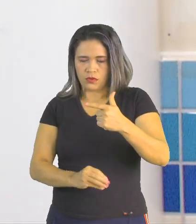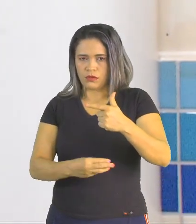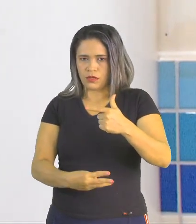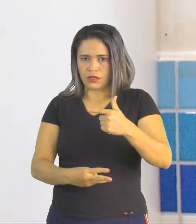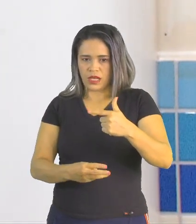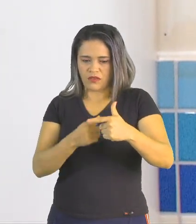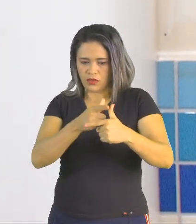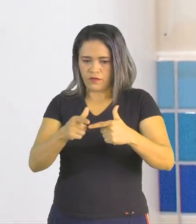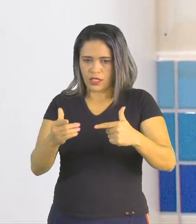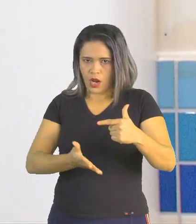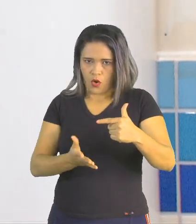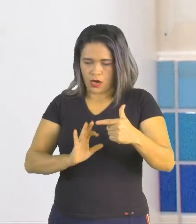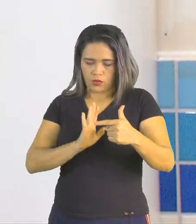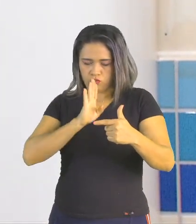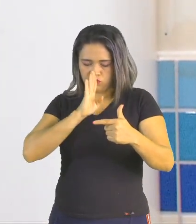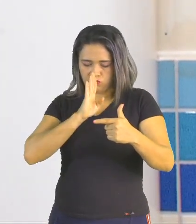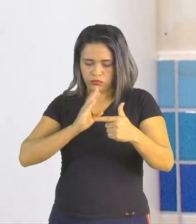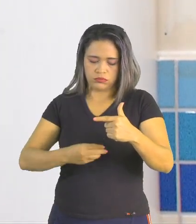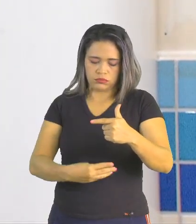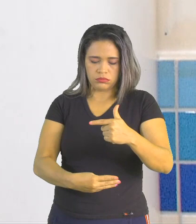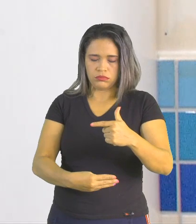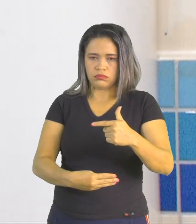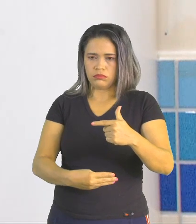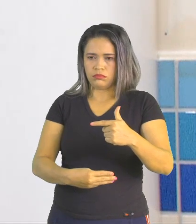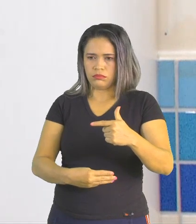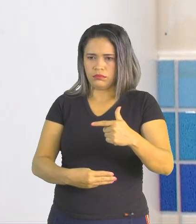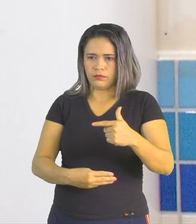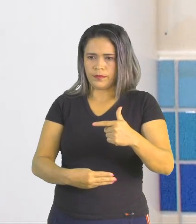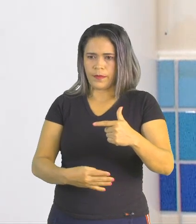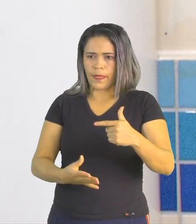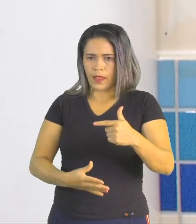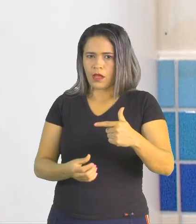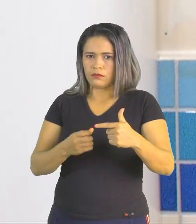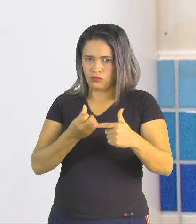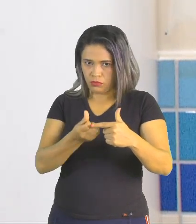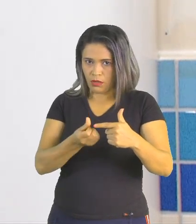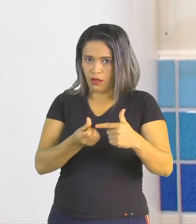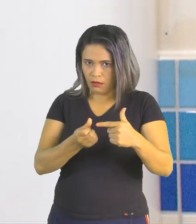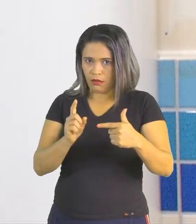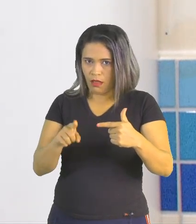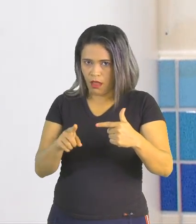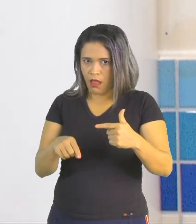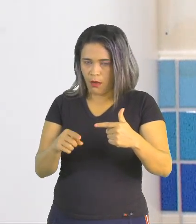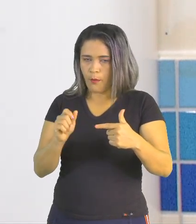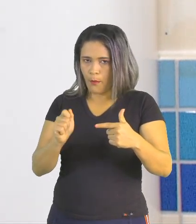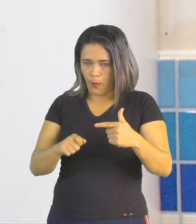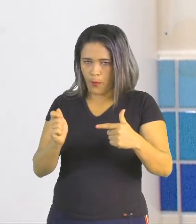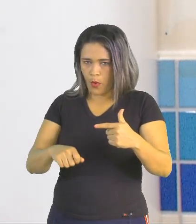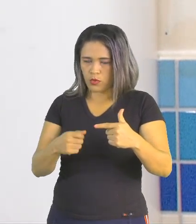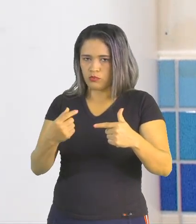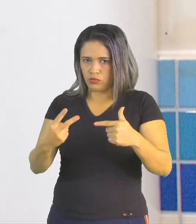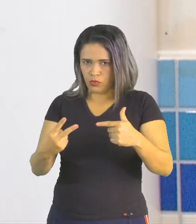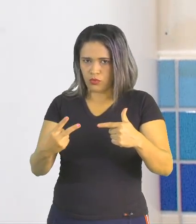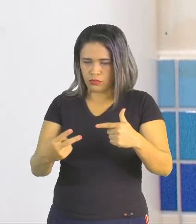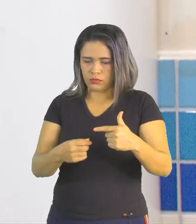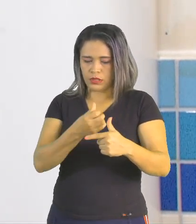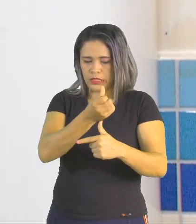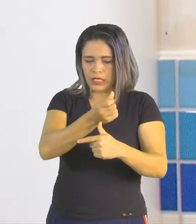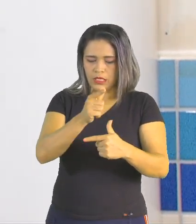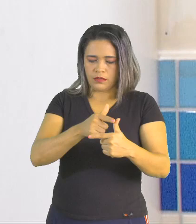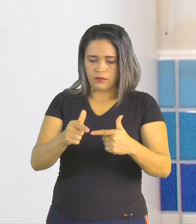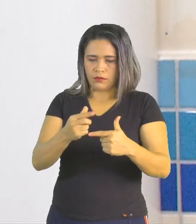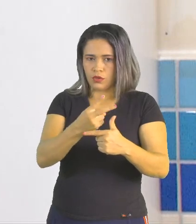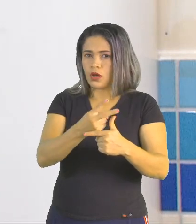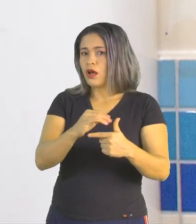agora. Ponho a vírgula. Agora sim, o 6 dá para dividir por 2. 6 dividido por